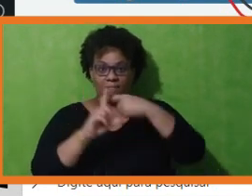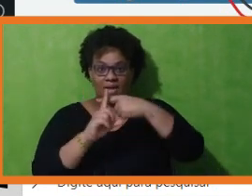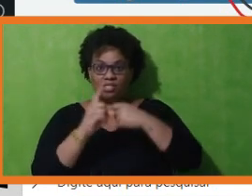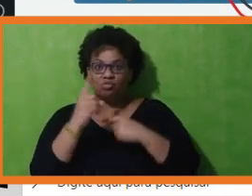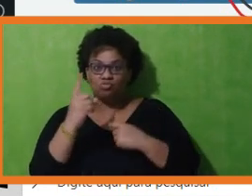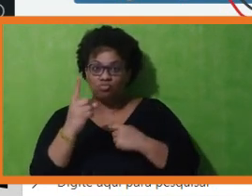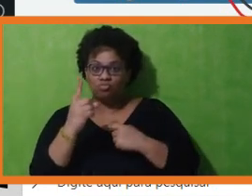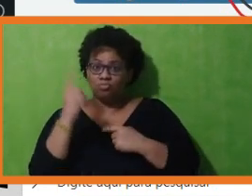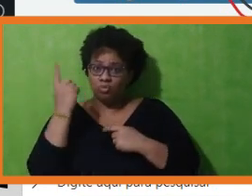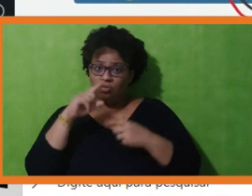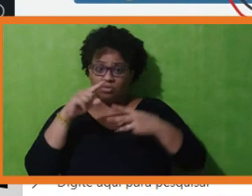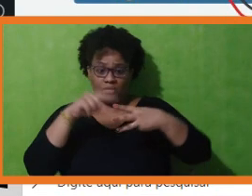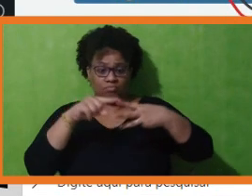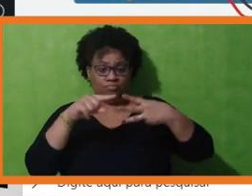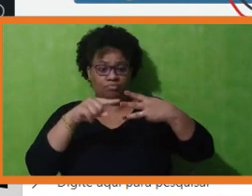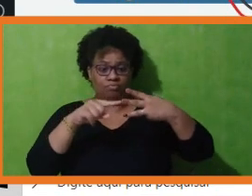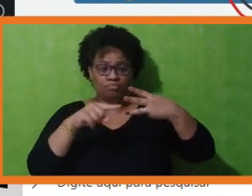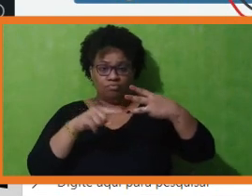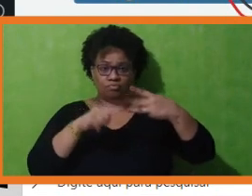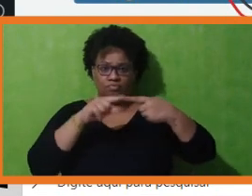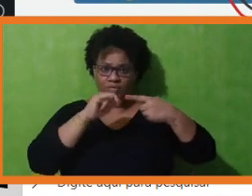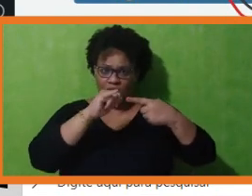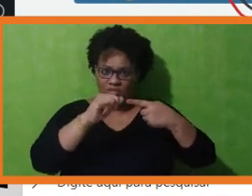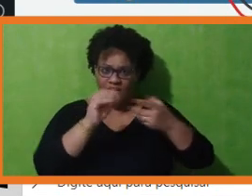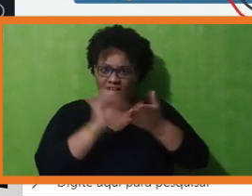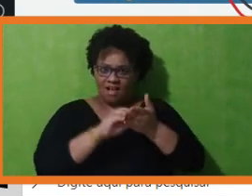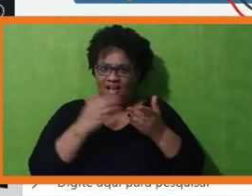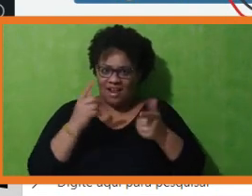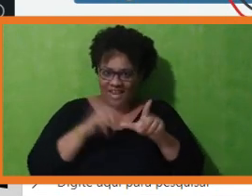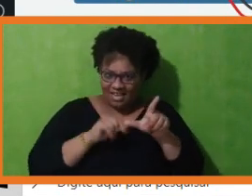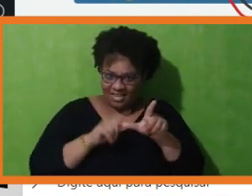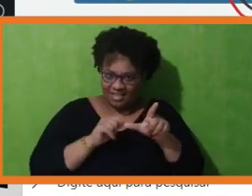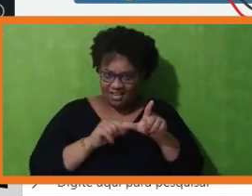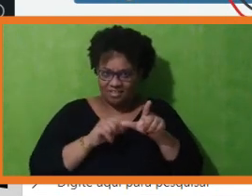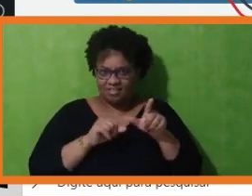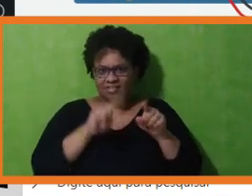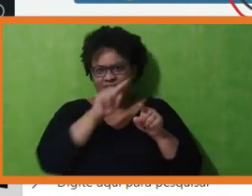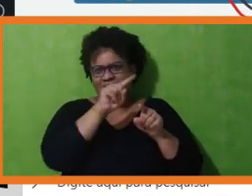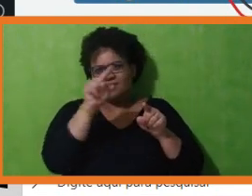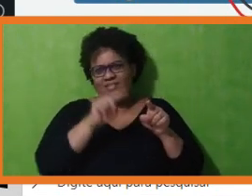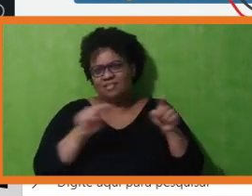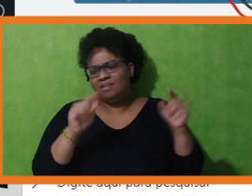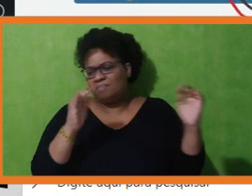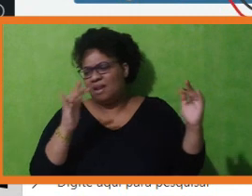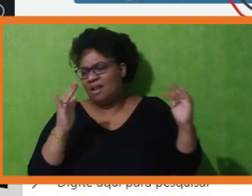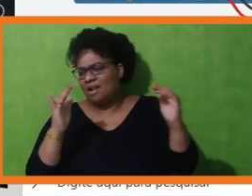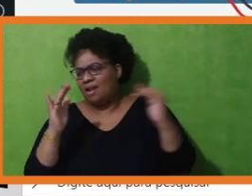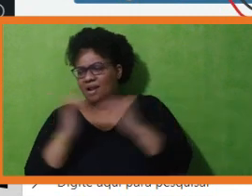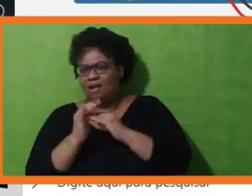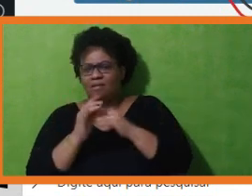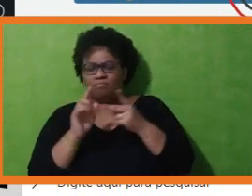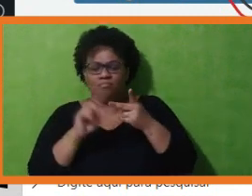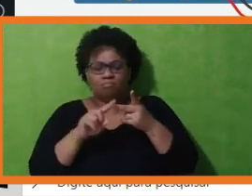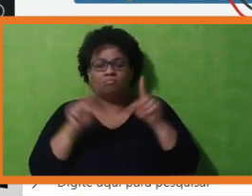mais 1. O for ele permite fazer essas 3 coisas aqui. Declarar uma variável, dizer até quando esse for